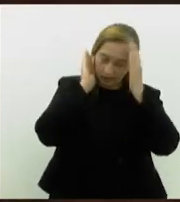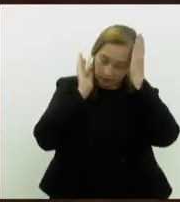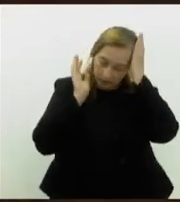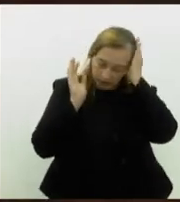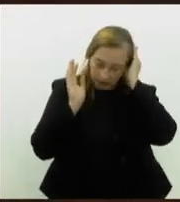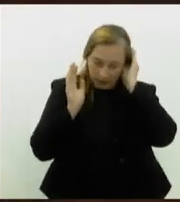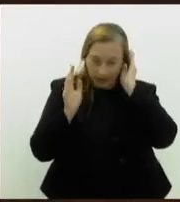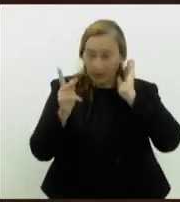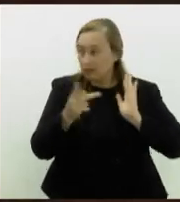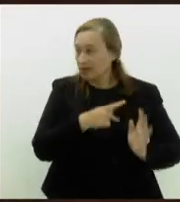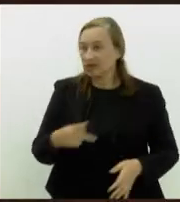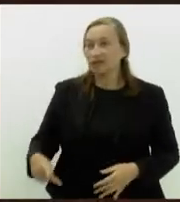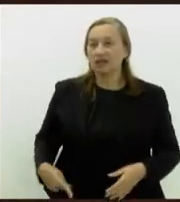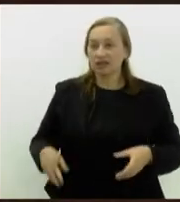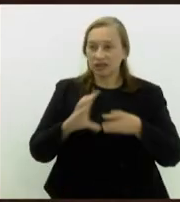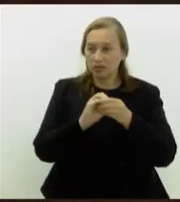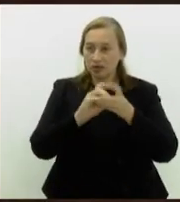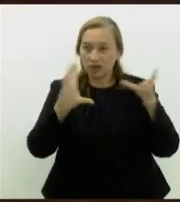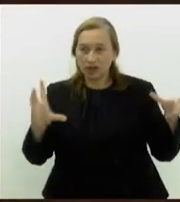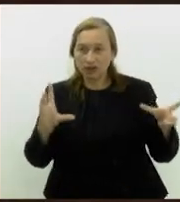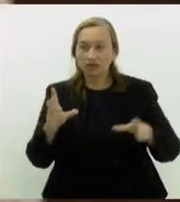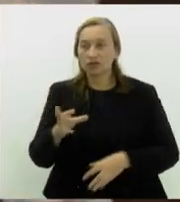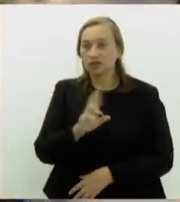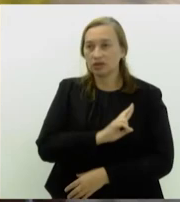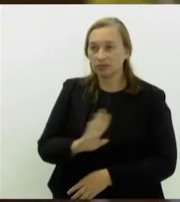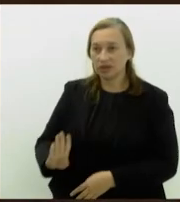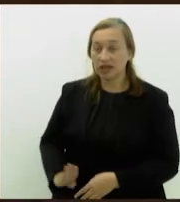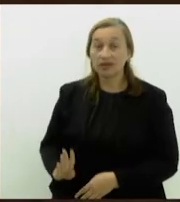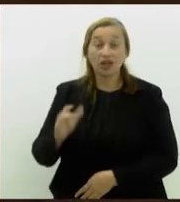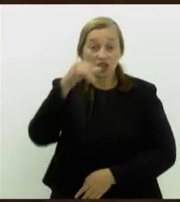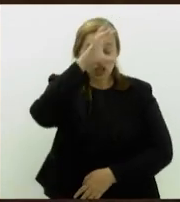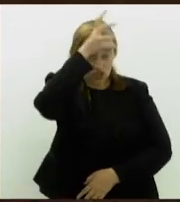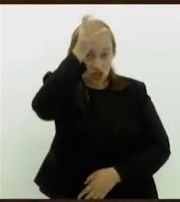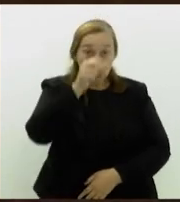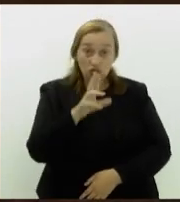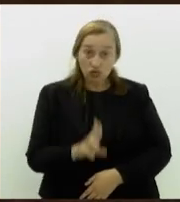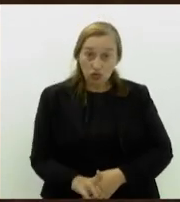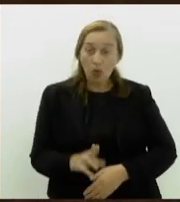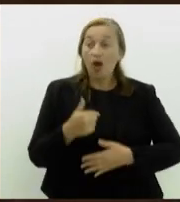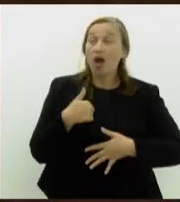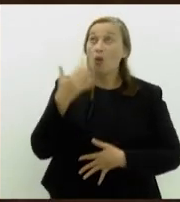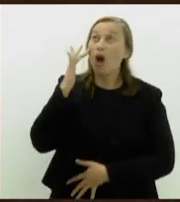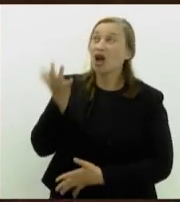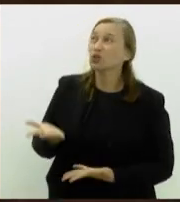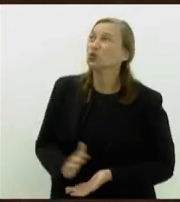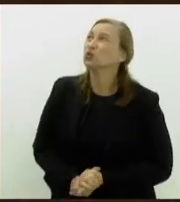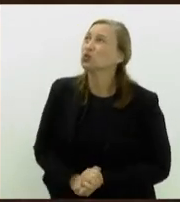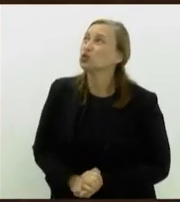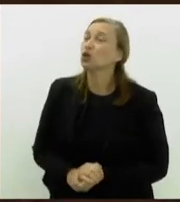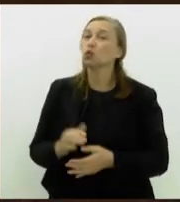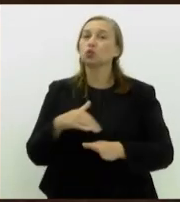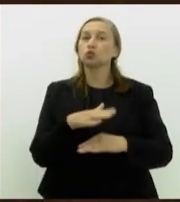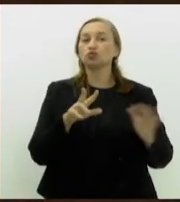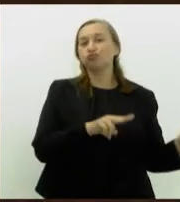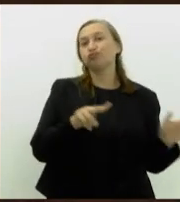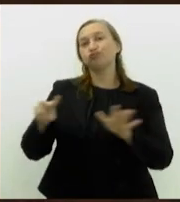presidente democrático Rodrigo Bacelar, tia Ju, eu acho que